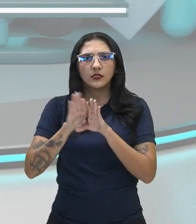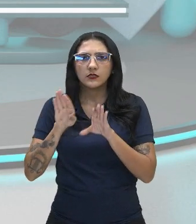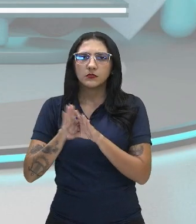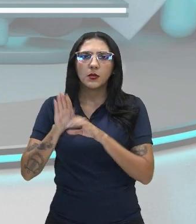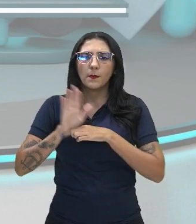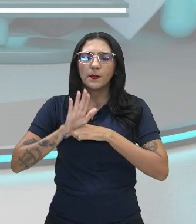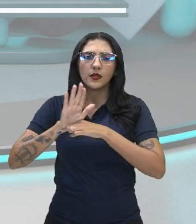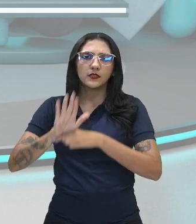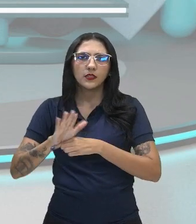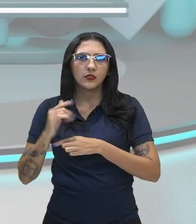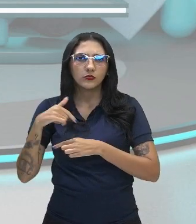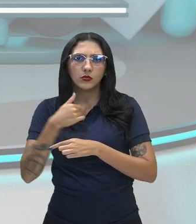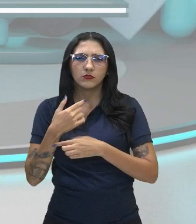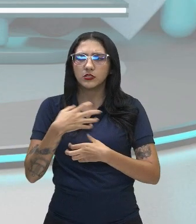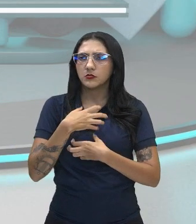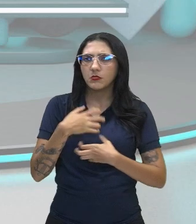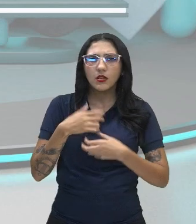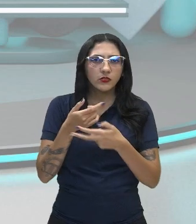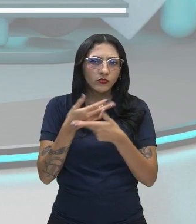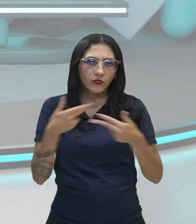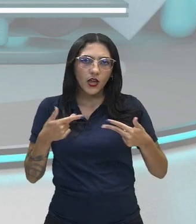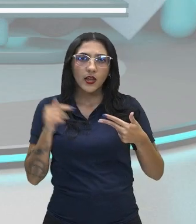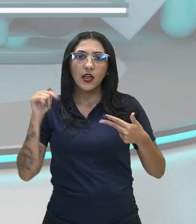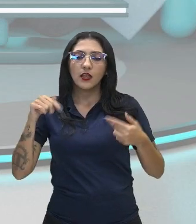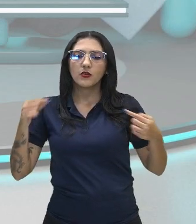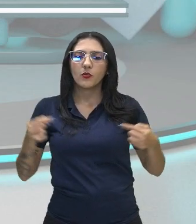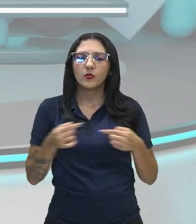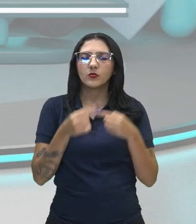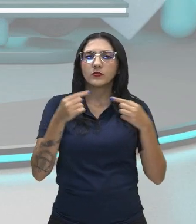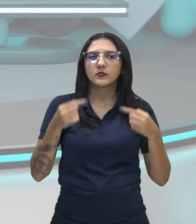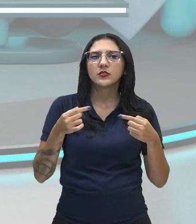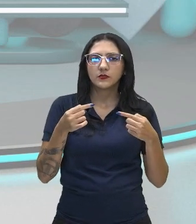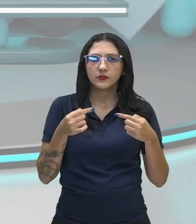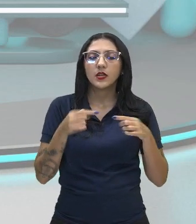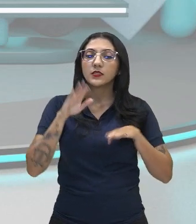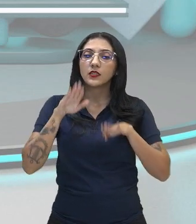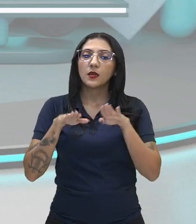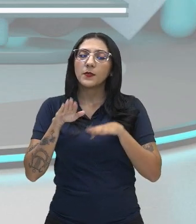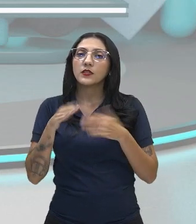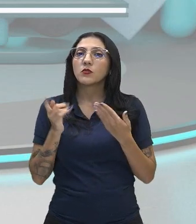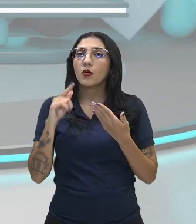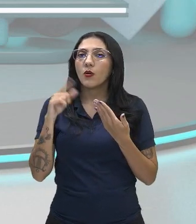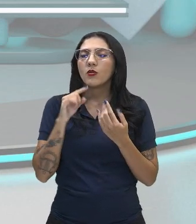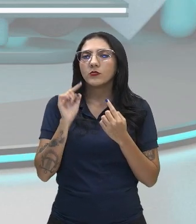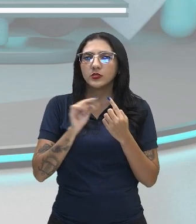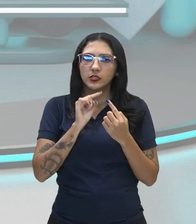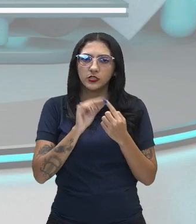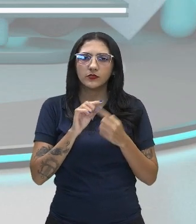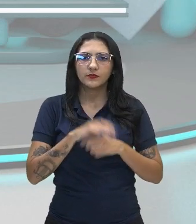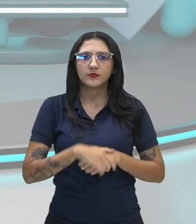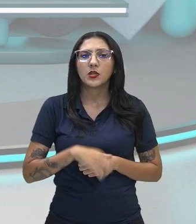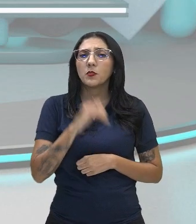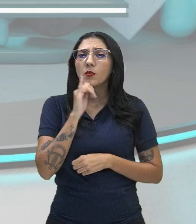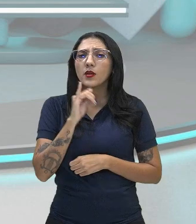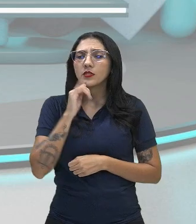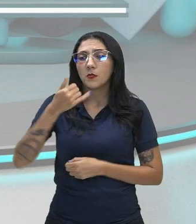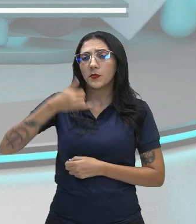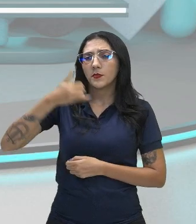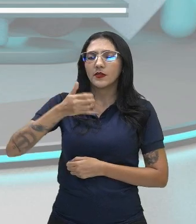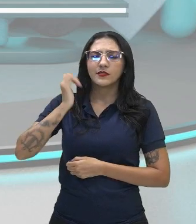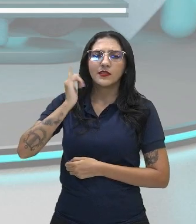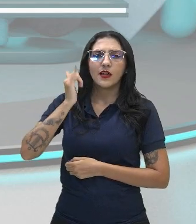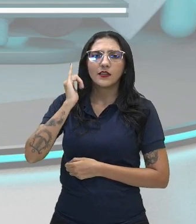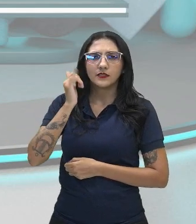nossas ideias, nossos sentimentos, as nossas emoções, cada um com a sua finalidade. Por exemplo, a narração você